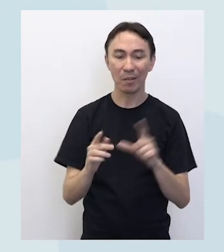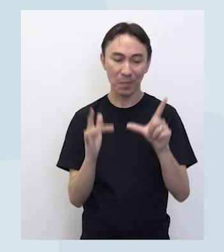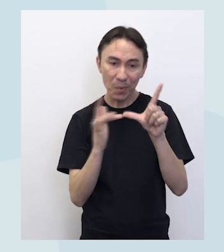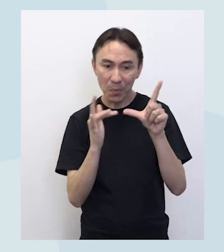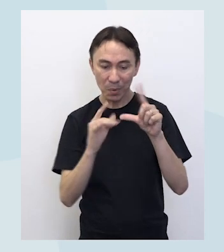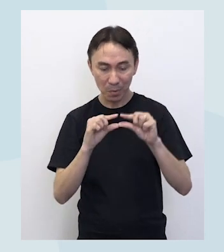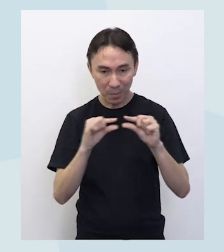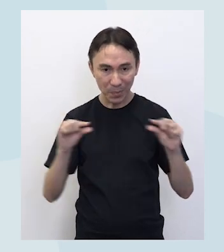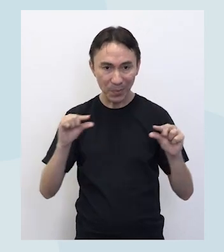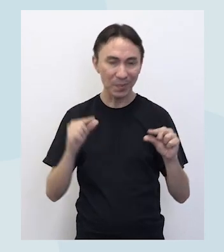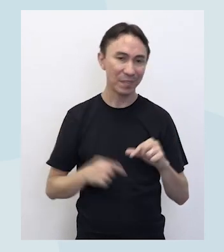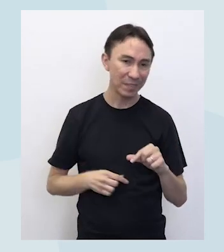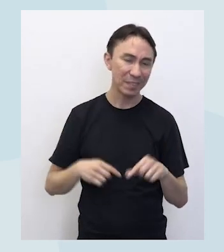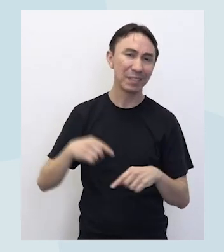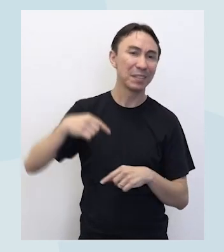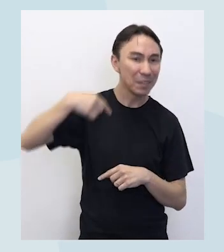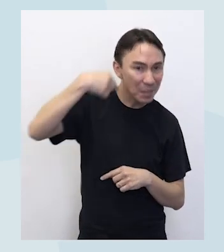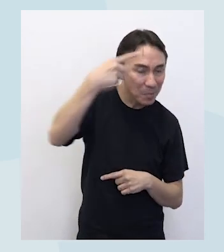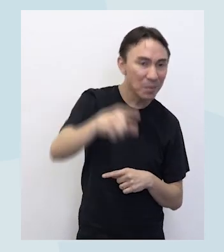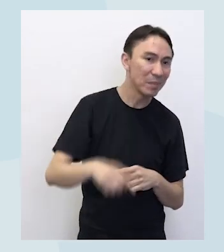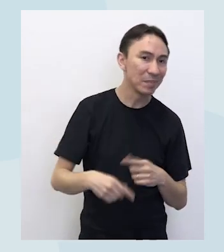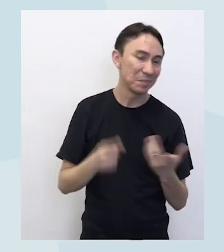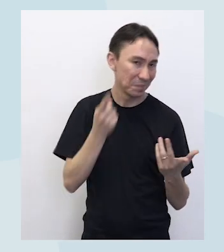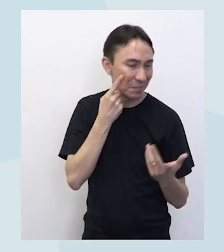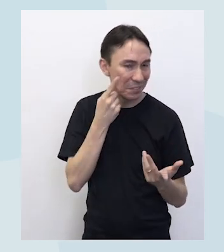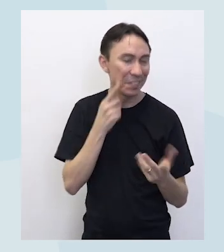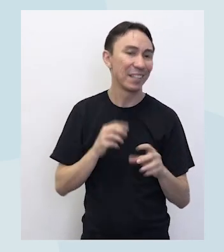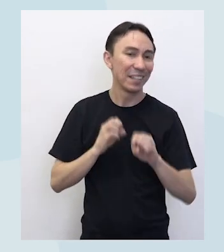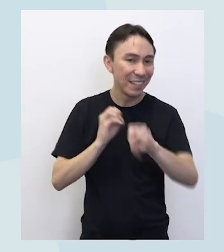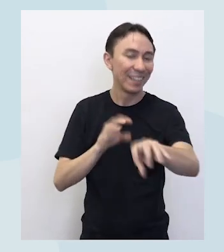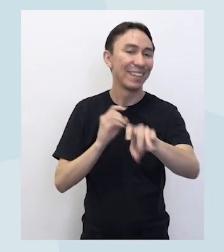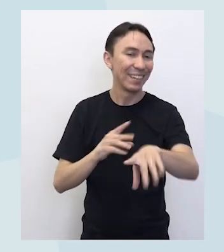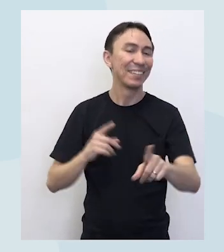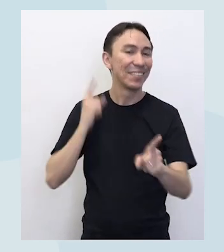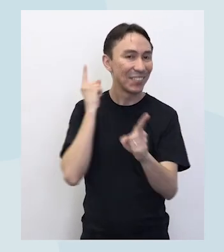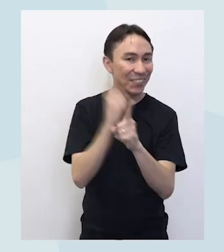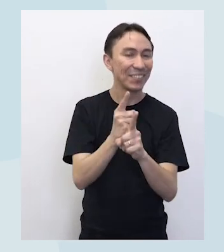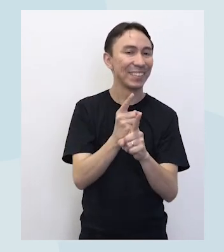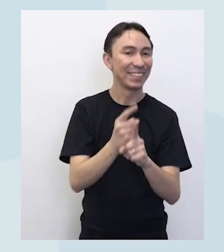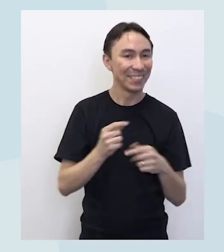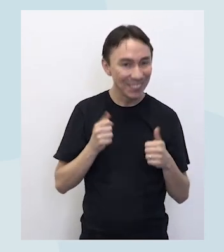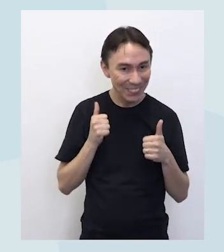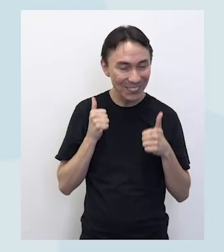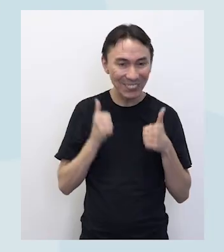saudade de vocês. Nos vemos na próxima aula, né, professora? Na próxima aula, tá, gente?